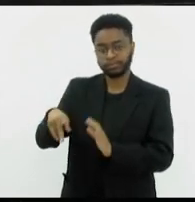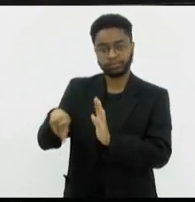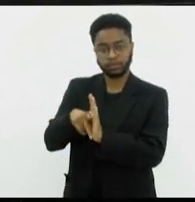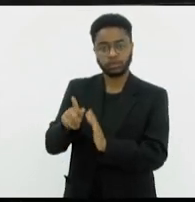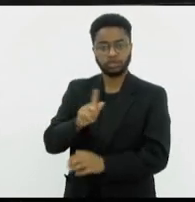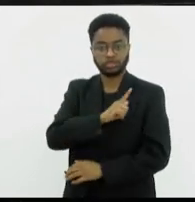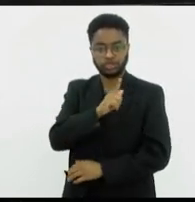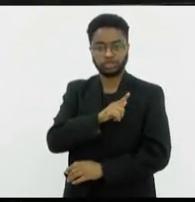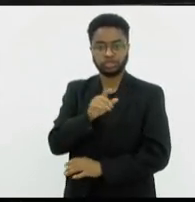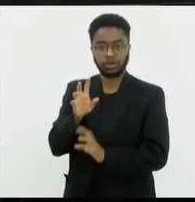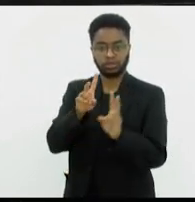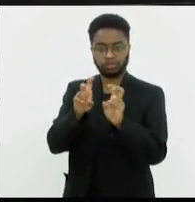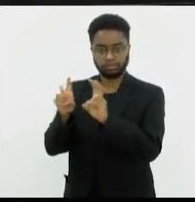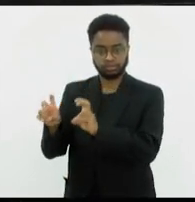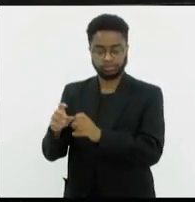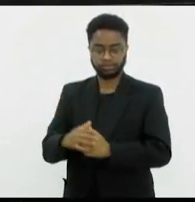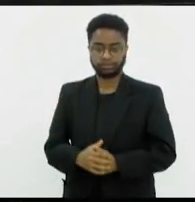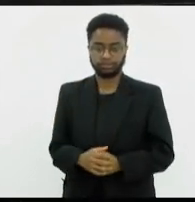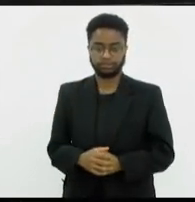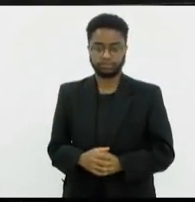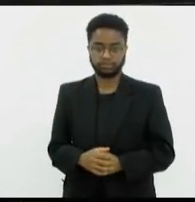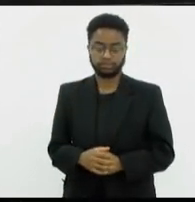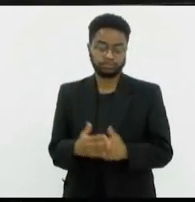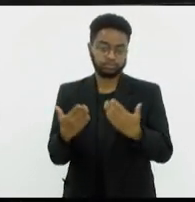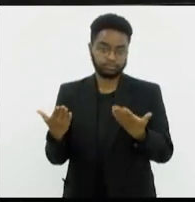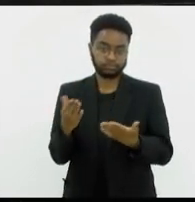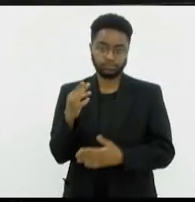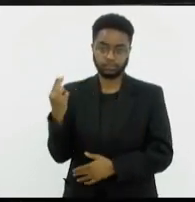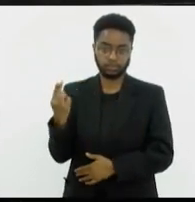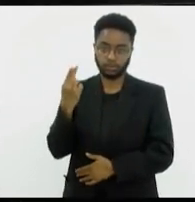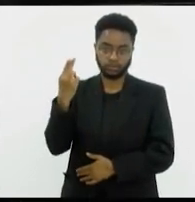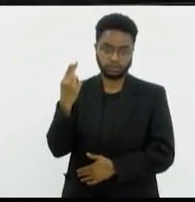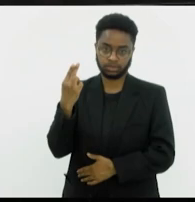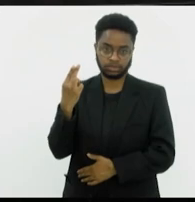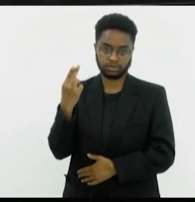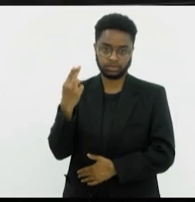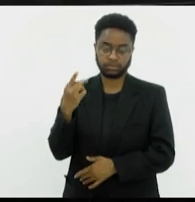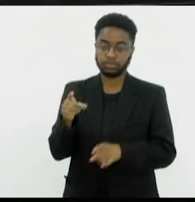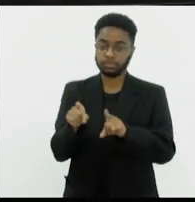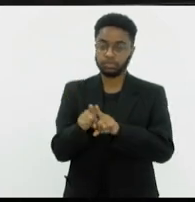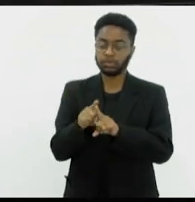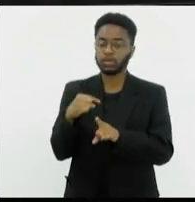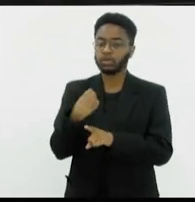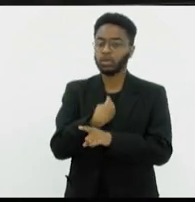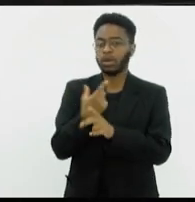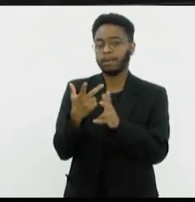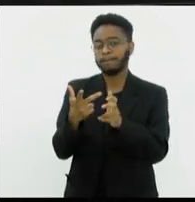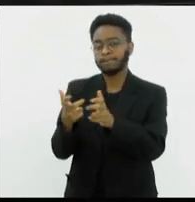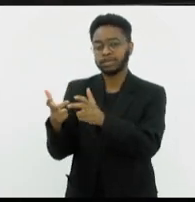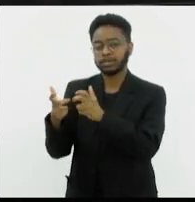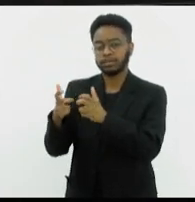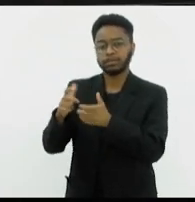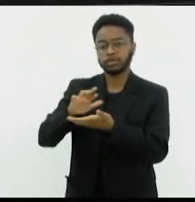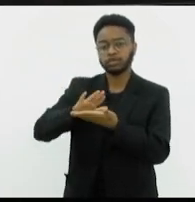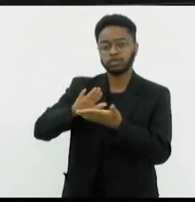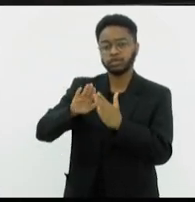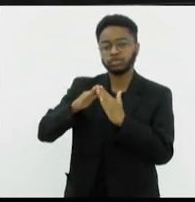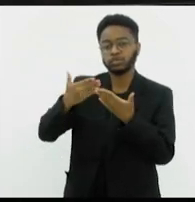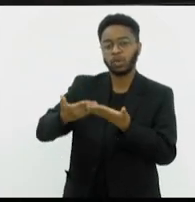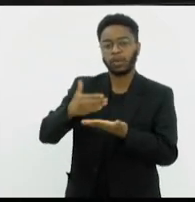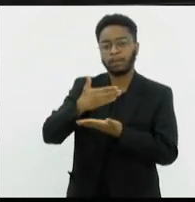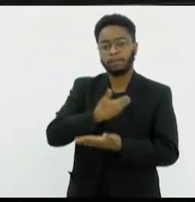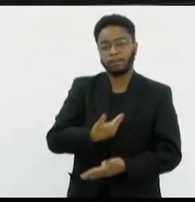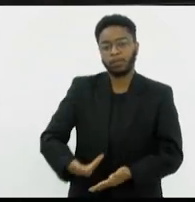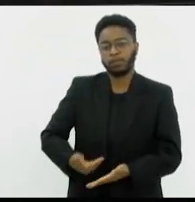gestão. Ora, não é possível, e a gente vê inúmeras escolas públicas